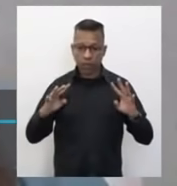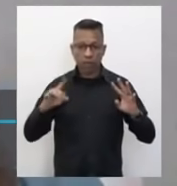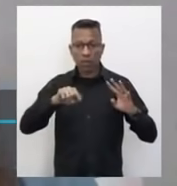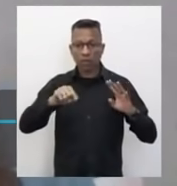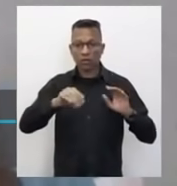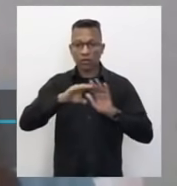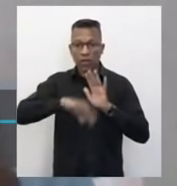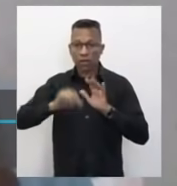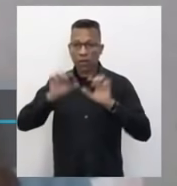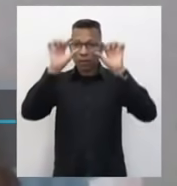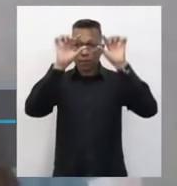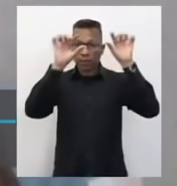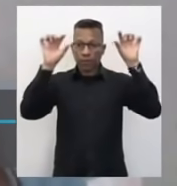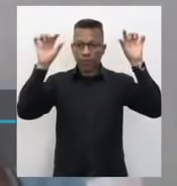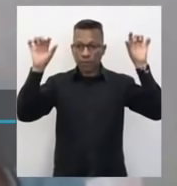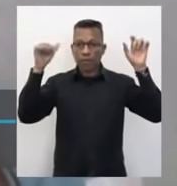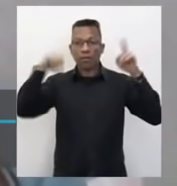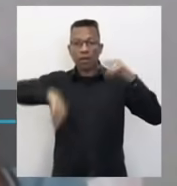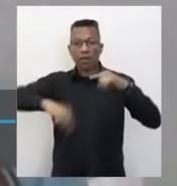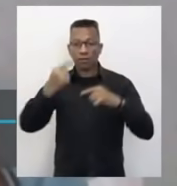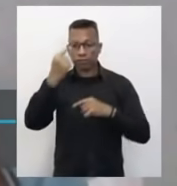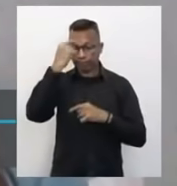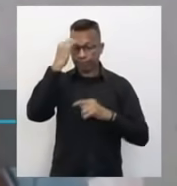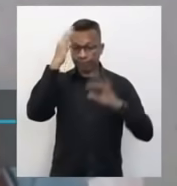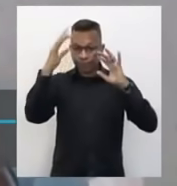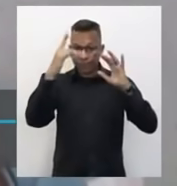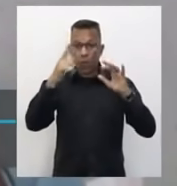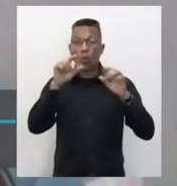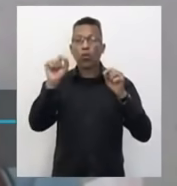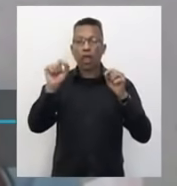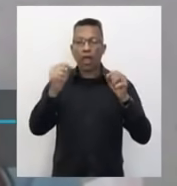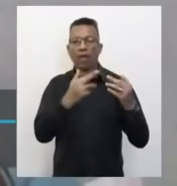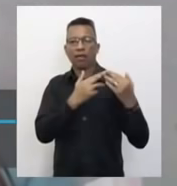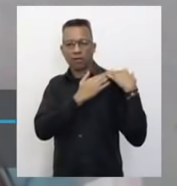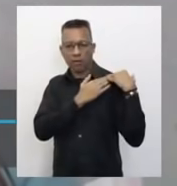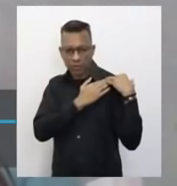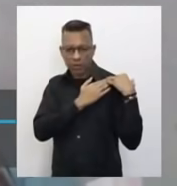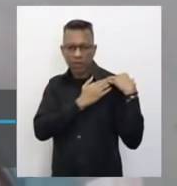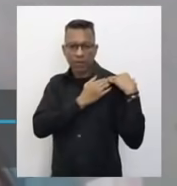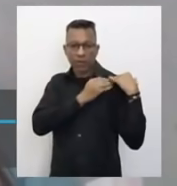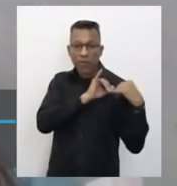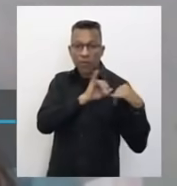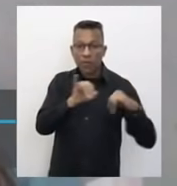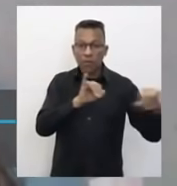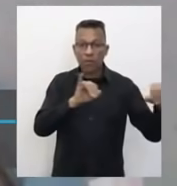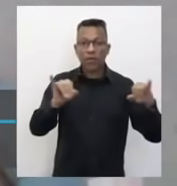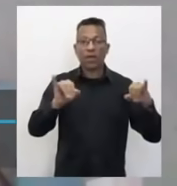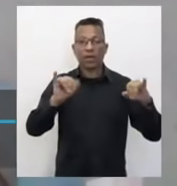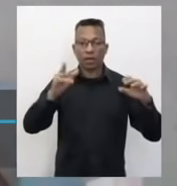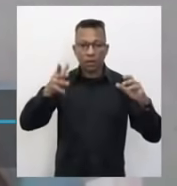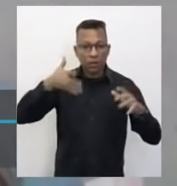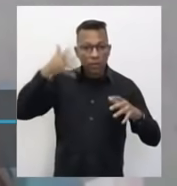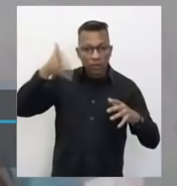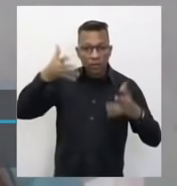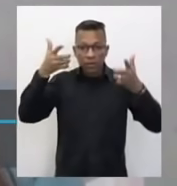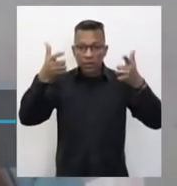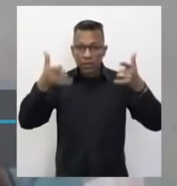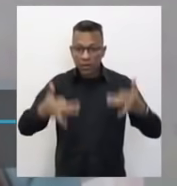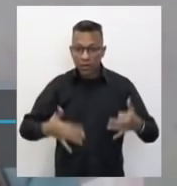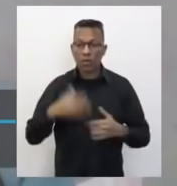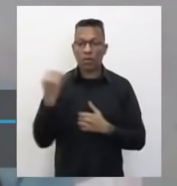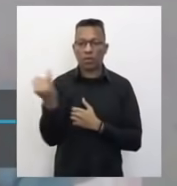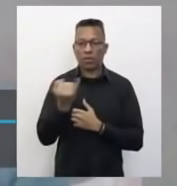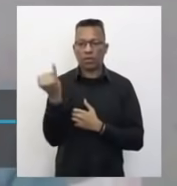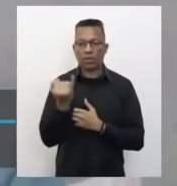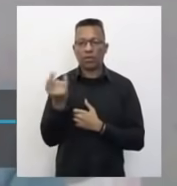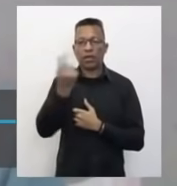quadrinhos, mas por quê? Foi pensada com responsabilidade, foi pensada para trazer um discurso necessário para hoje, para aquilo que